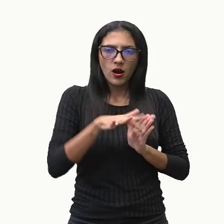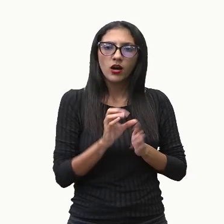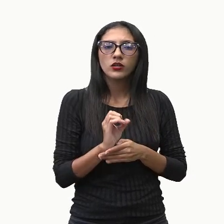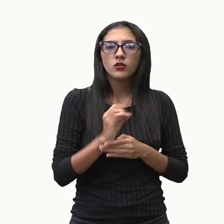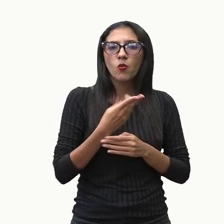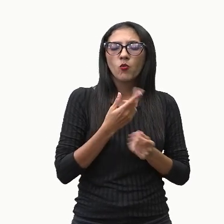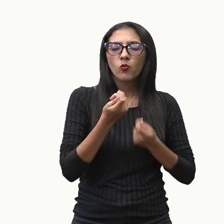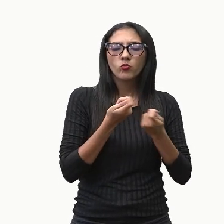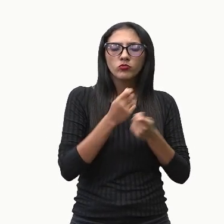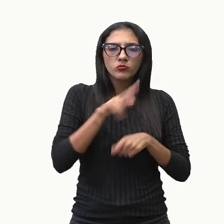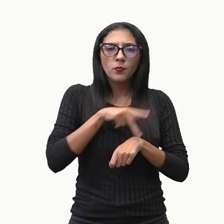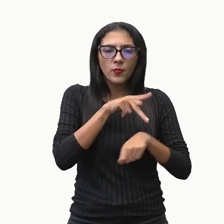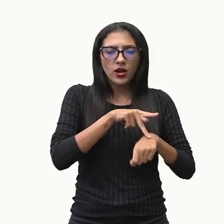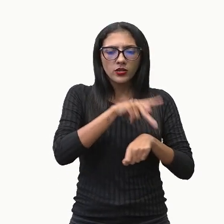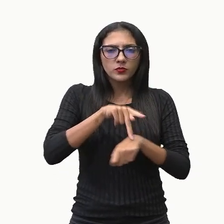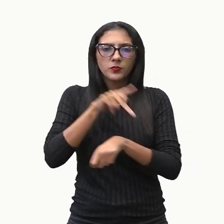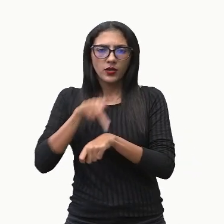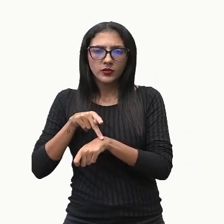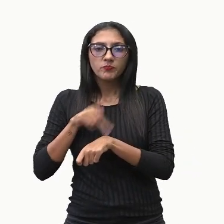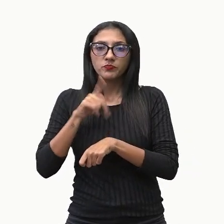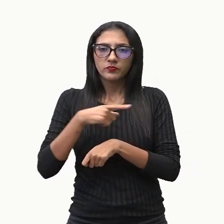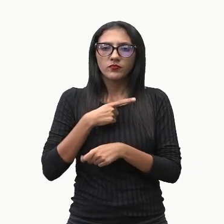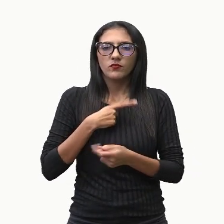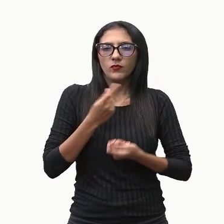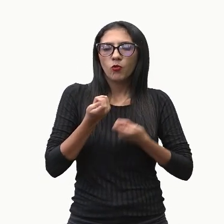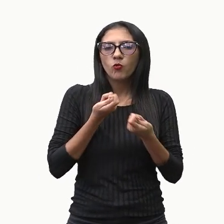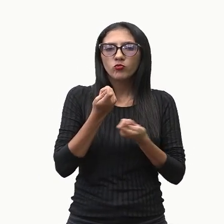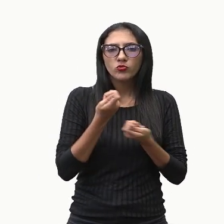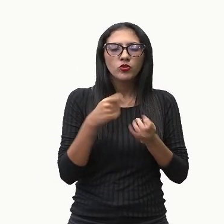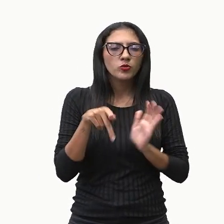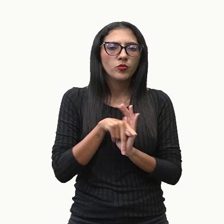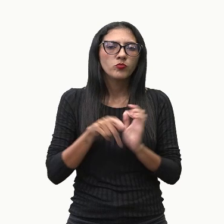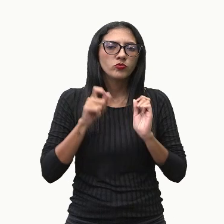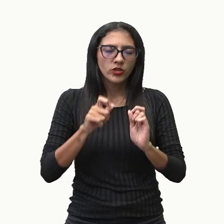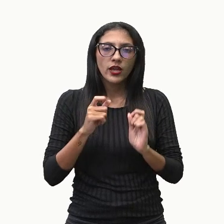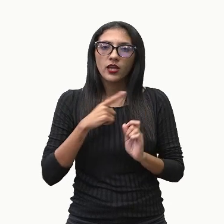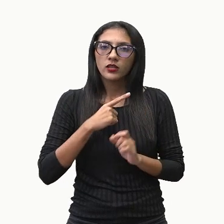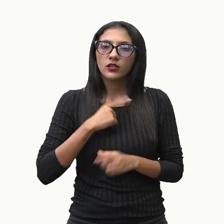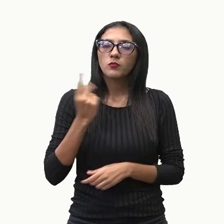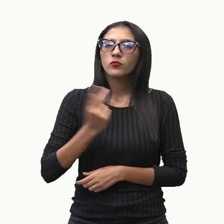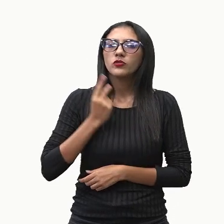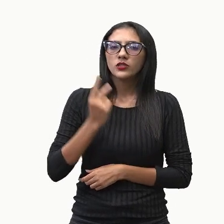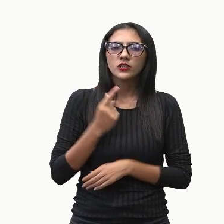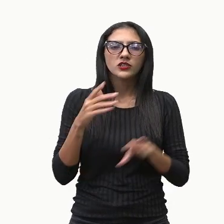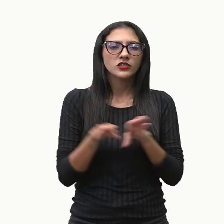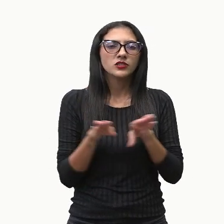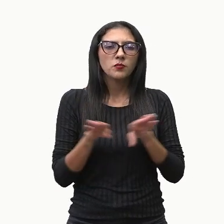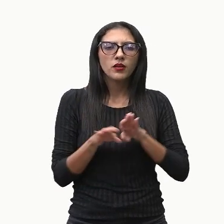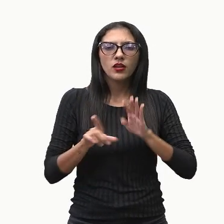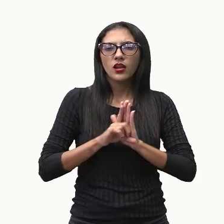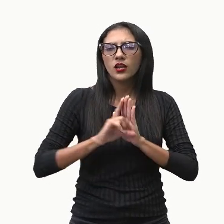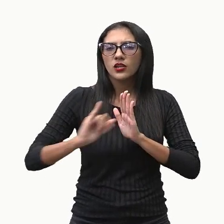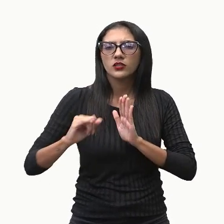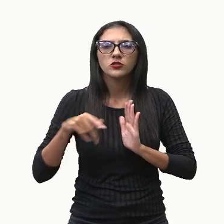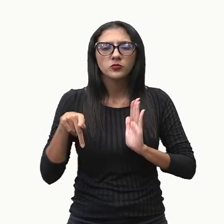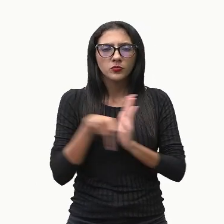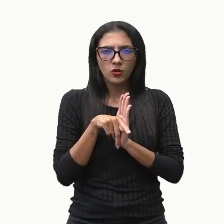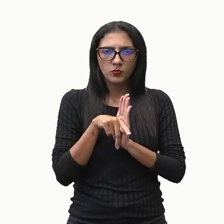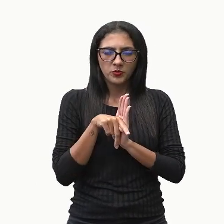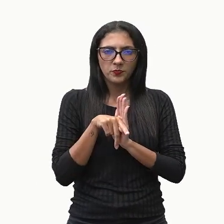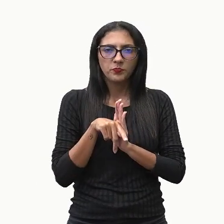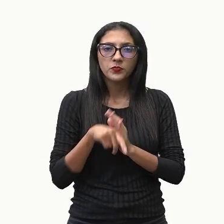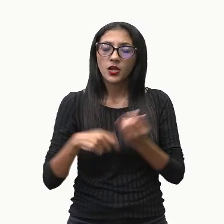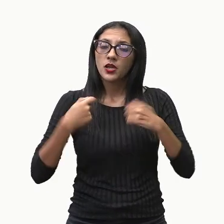regulado, não é isso? Regulado e gerenciado por políticas e leis específicas implementadas pelos governos